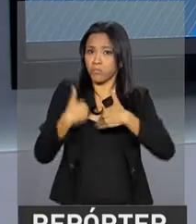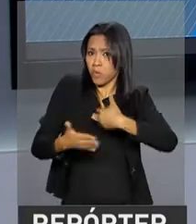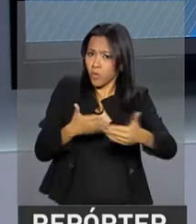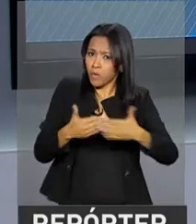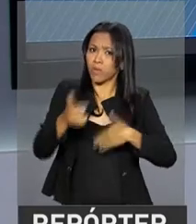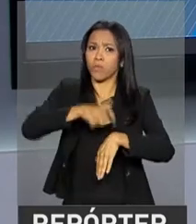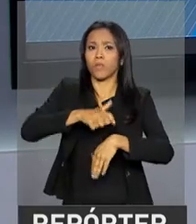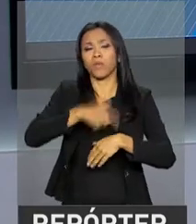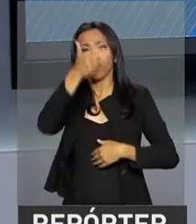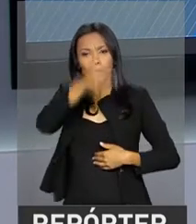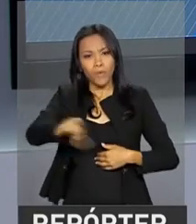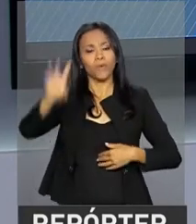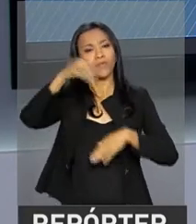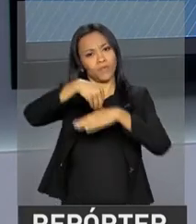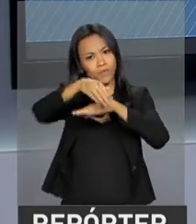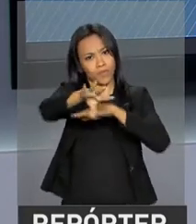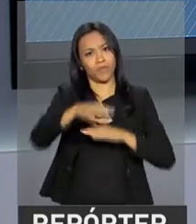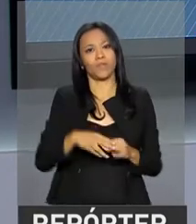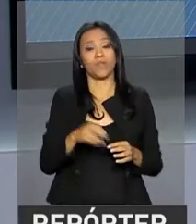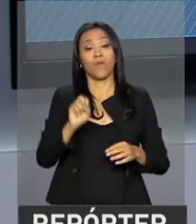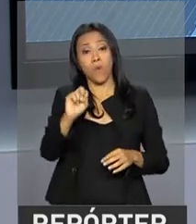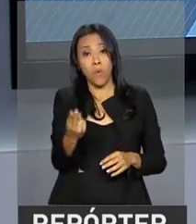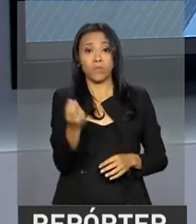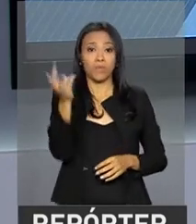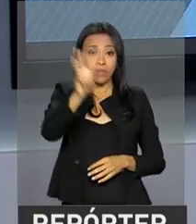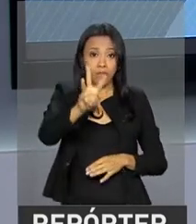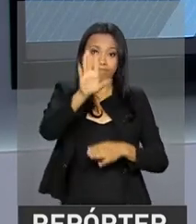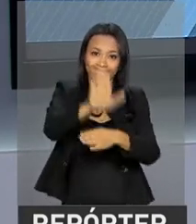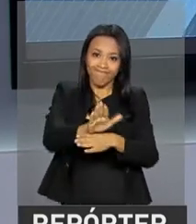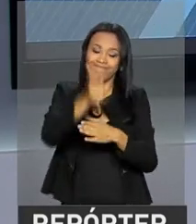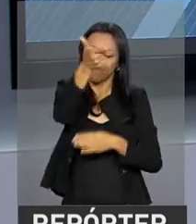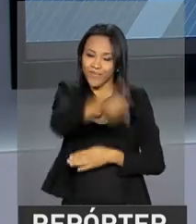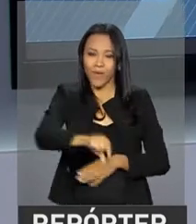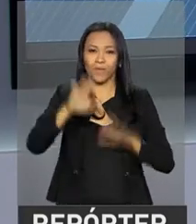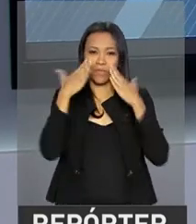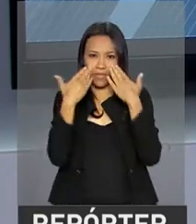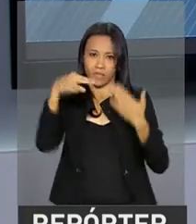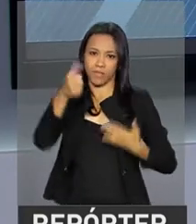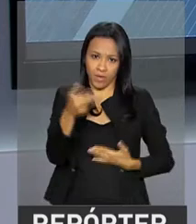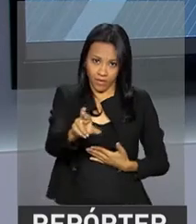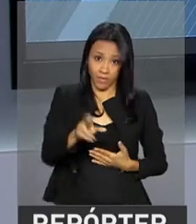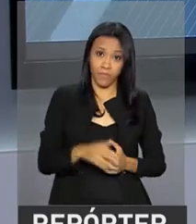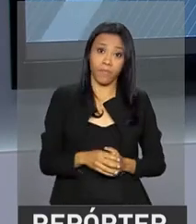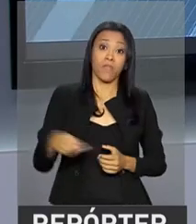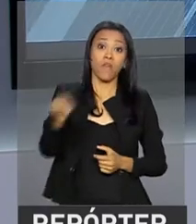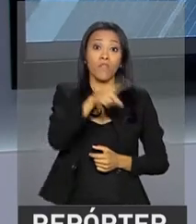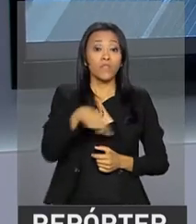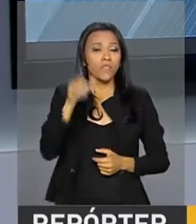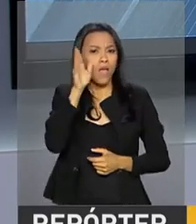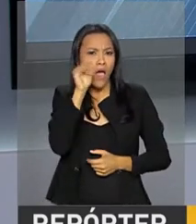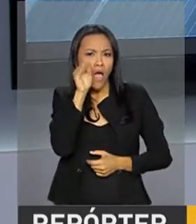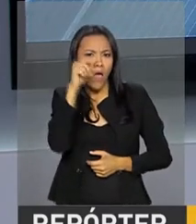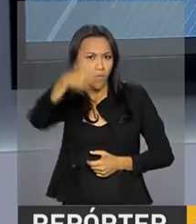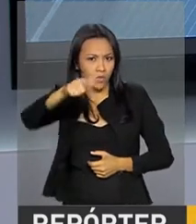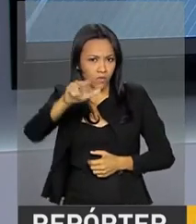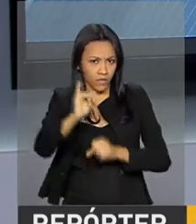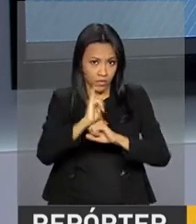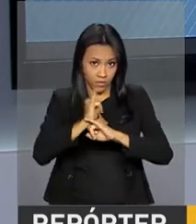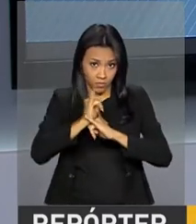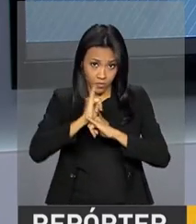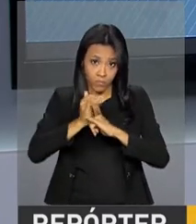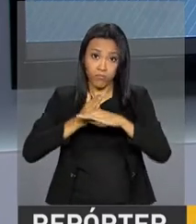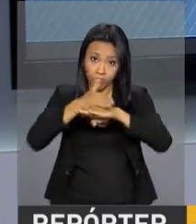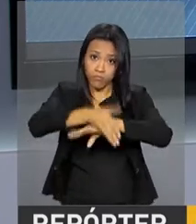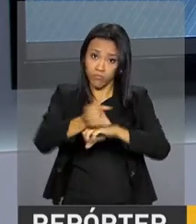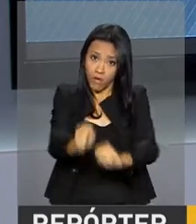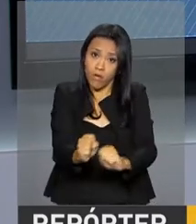qualquer momento com outras informações ou às 15h na próxima edição do Repórter NBR. Para rever as reportagens, basta